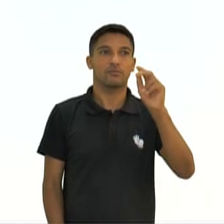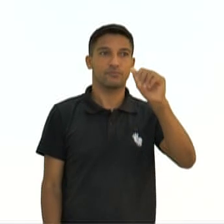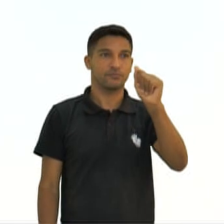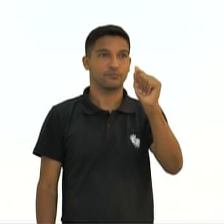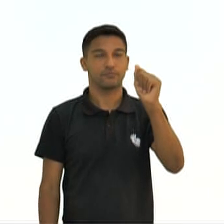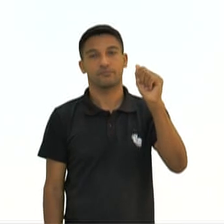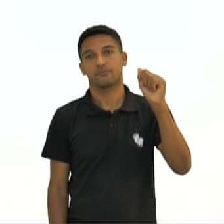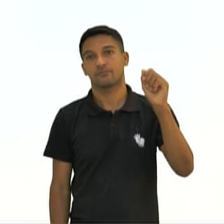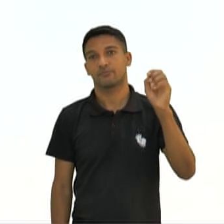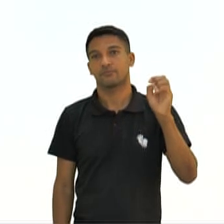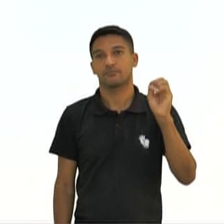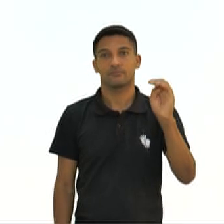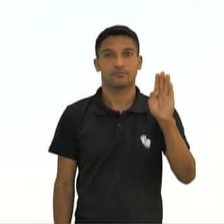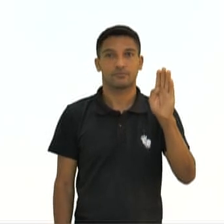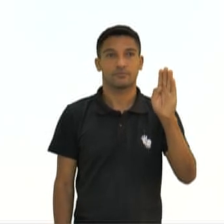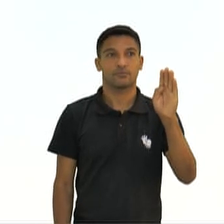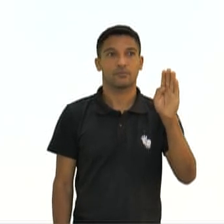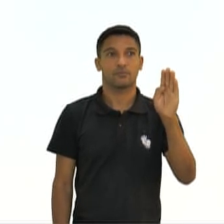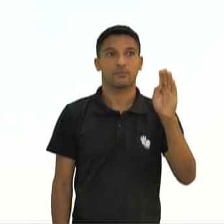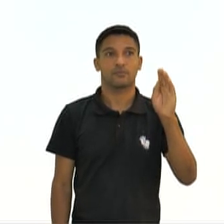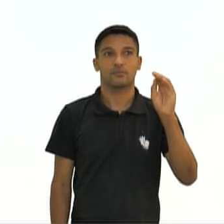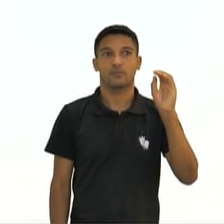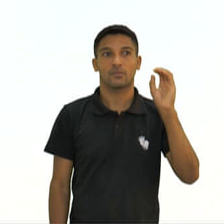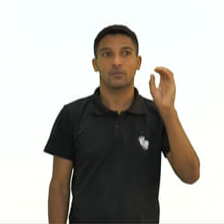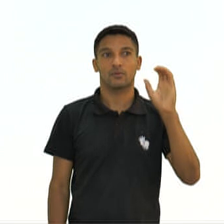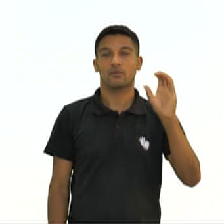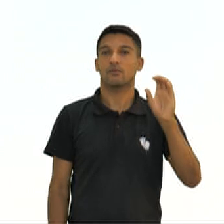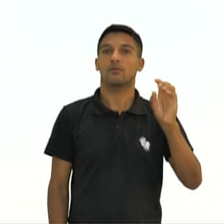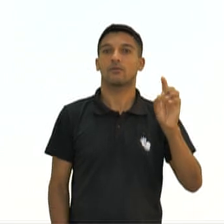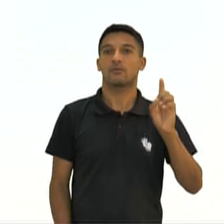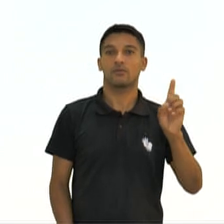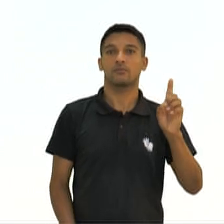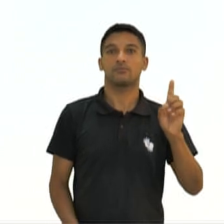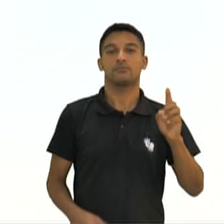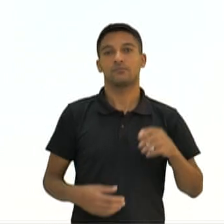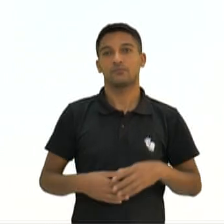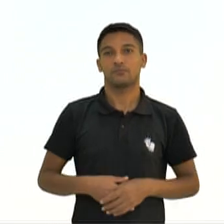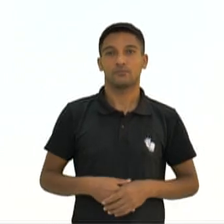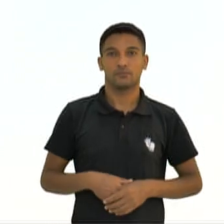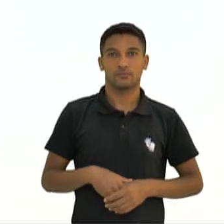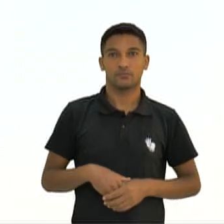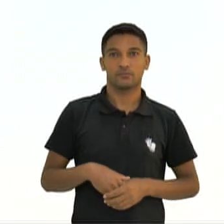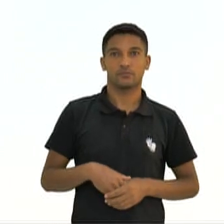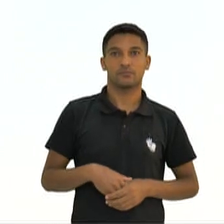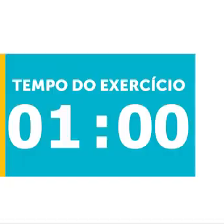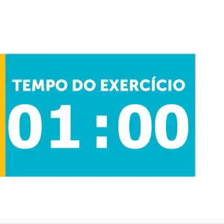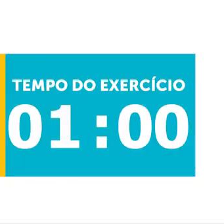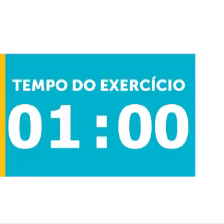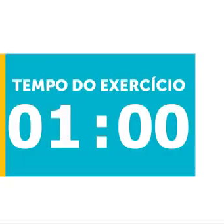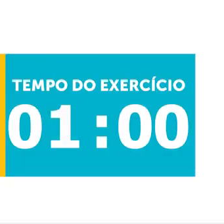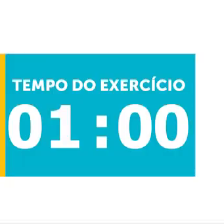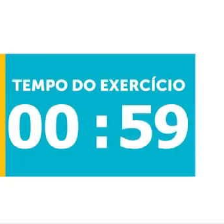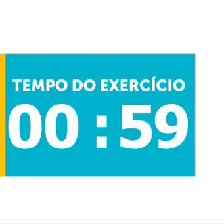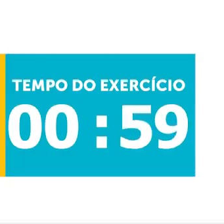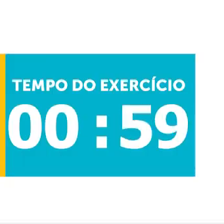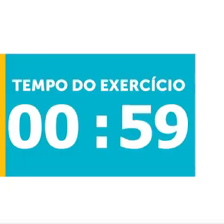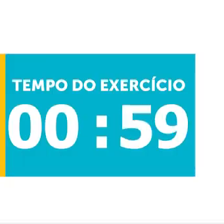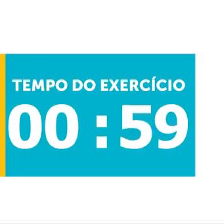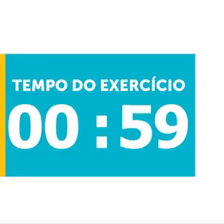com as cidades sustentáveis. Ou letra D, com empréstimos dos Estados Unidos. Vai lá, rapidinho, a gente já volta.